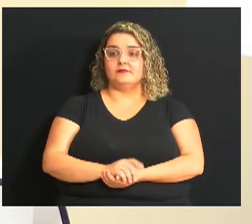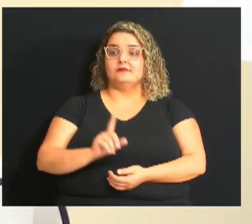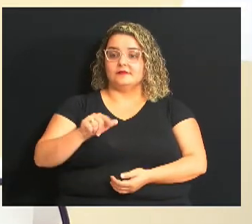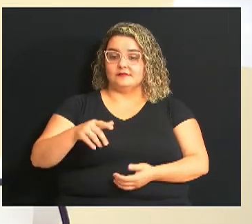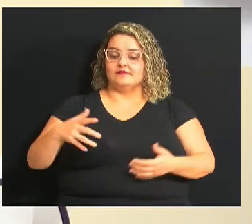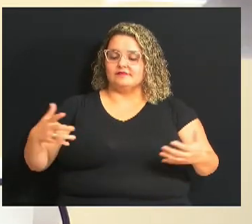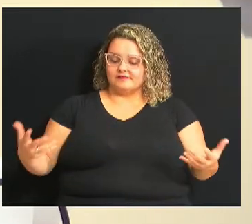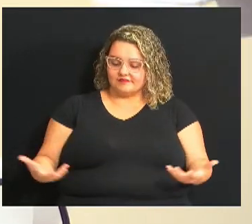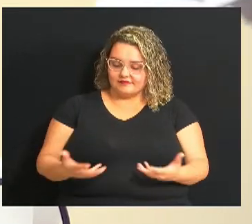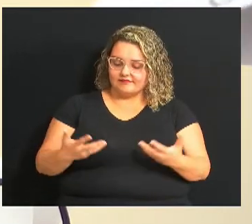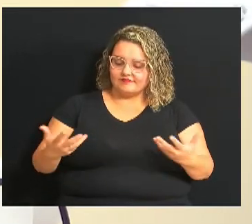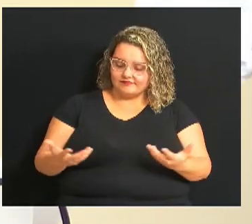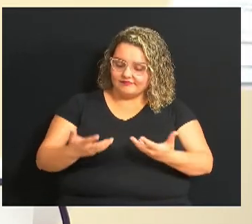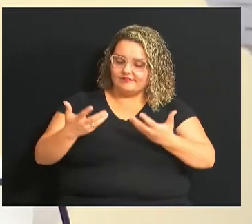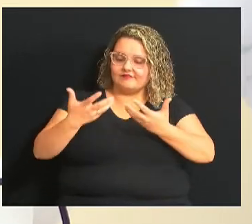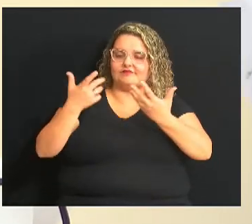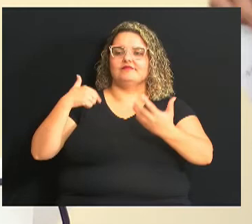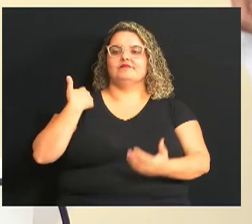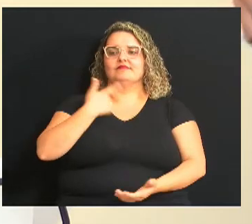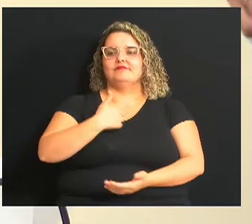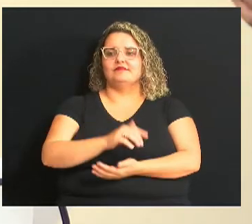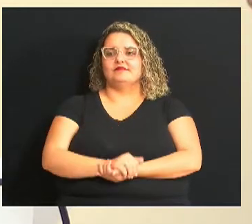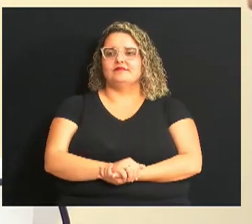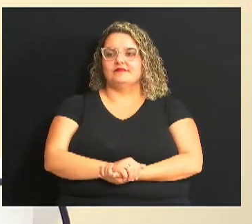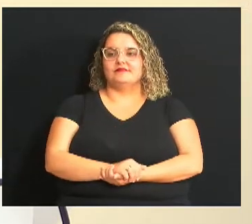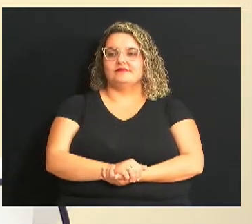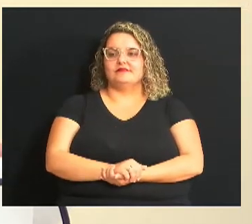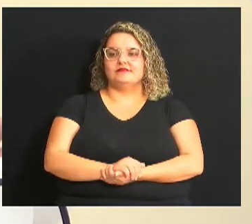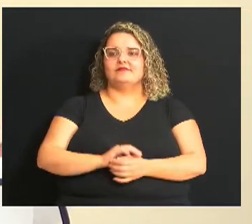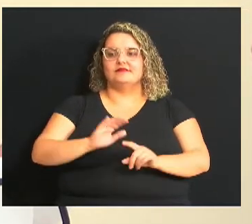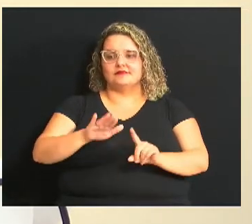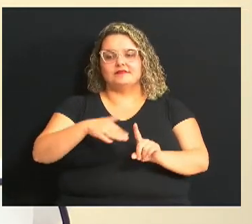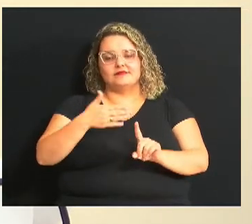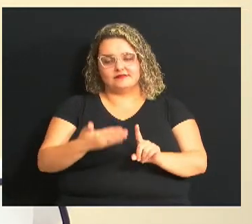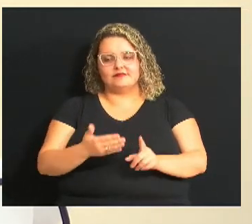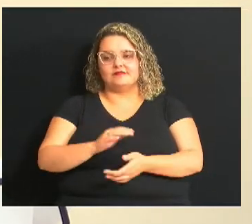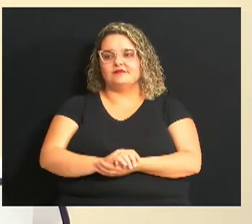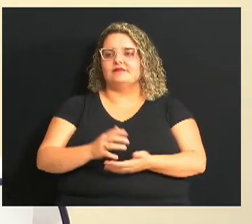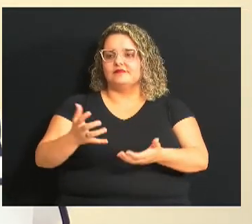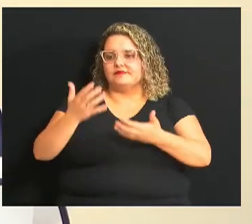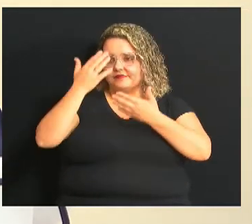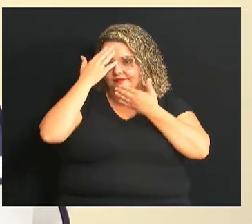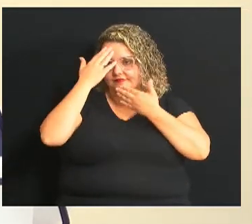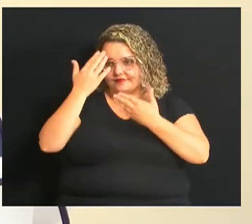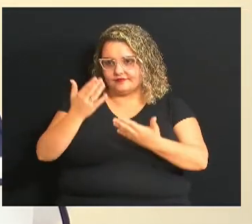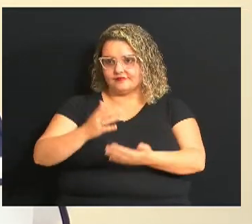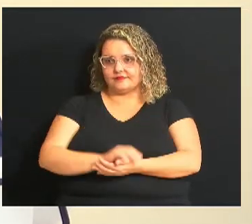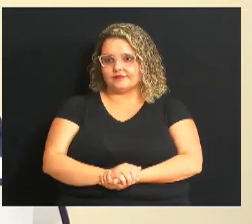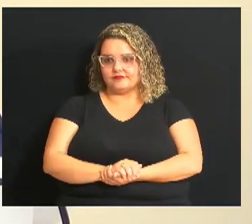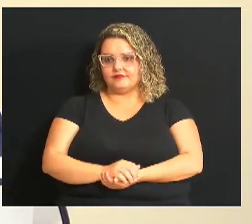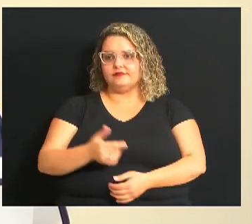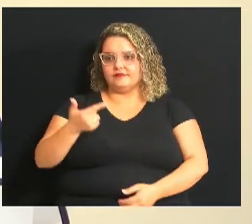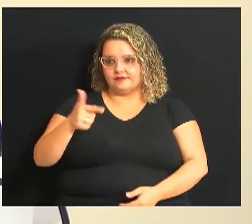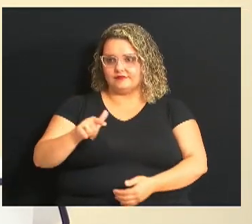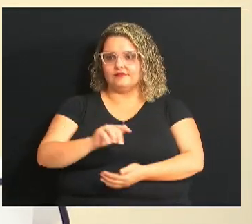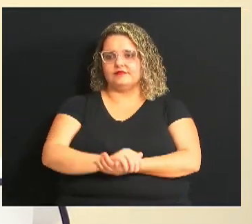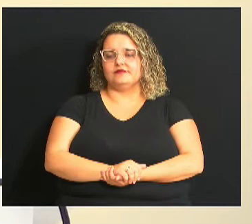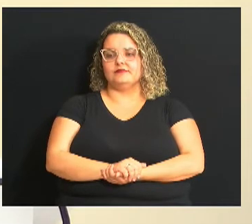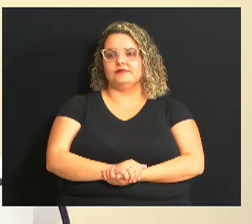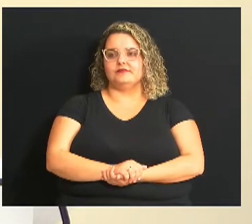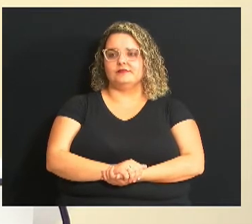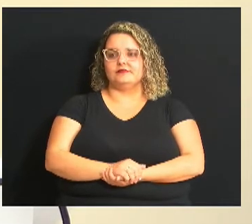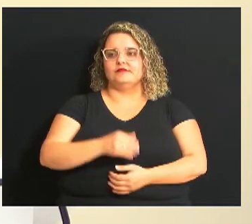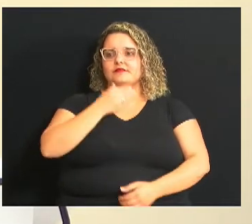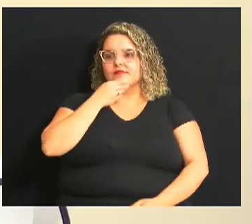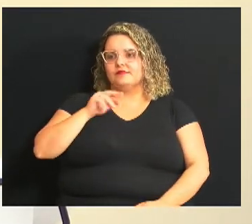gente, sabe? Então, eu quero agradecer novamente meu irmão